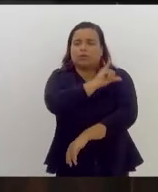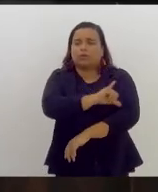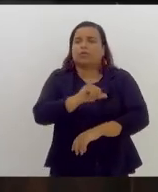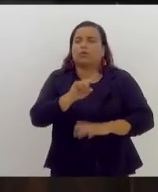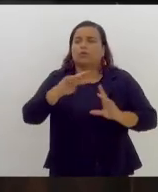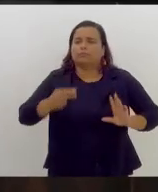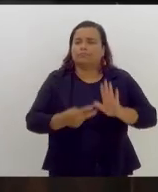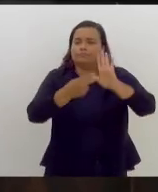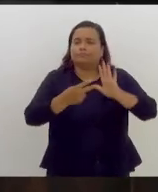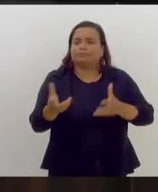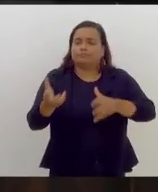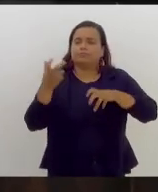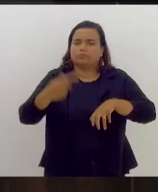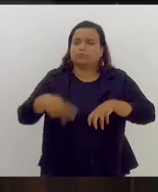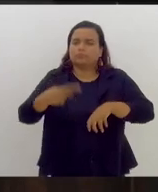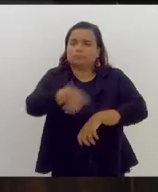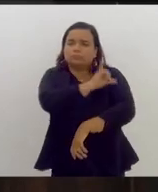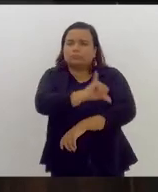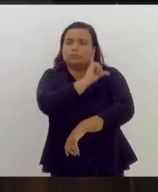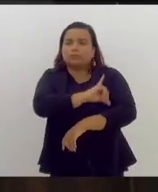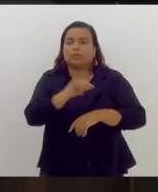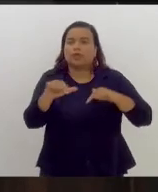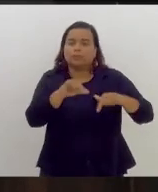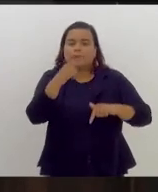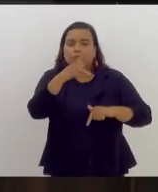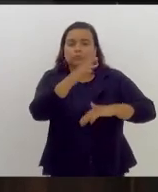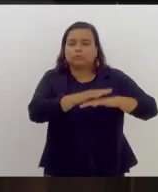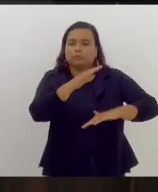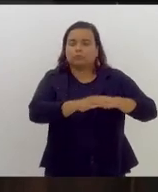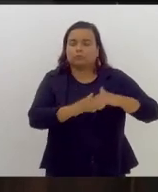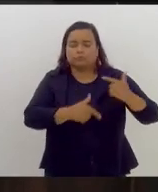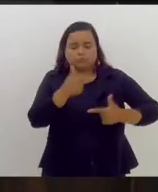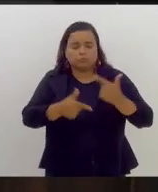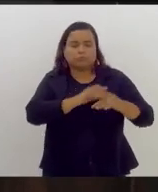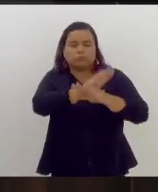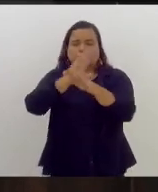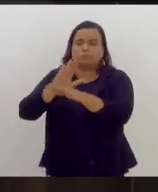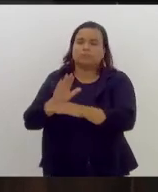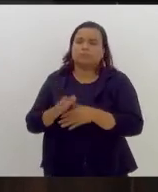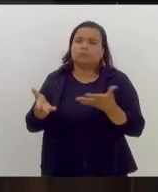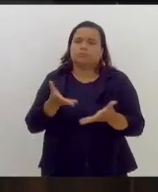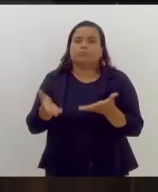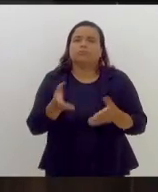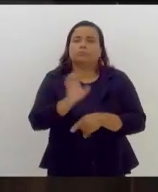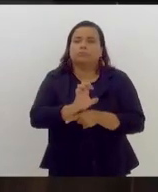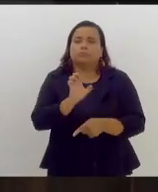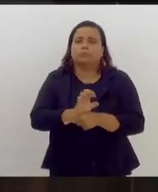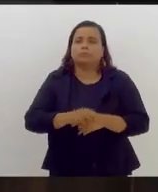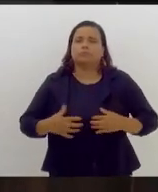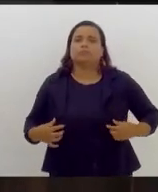do Parlamento Fluminense ao trabalho desenvolvido em prol do Estado.